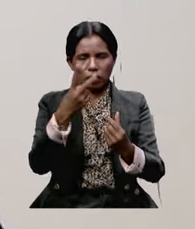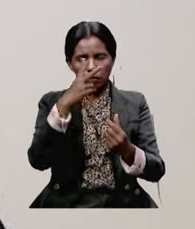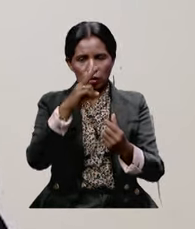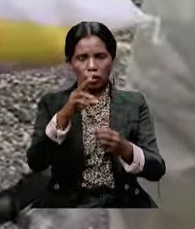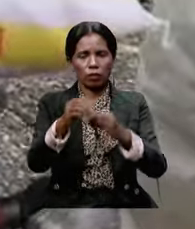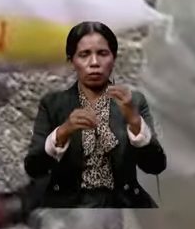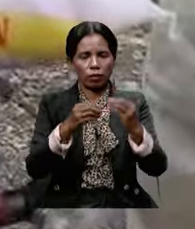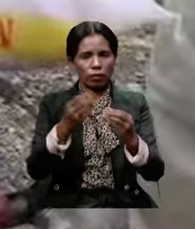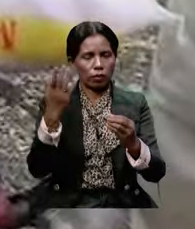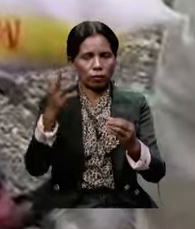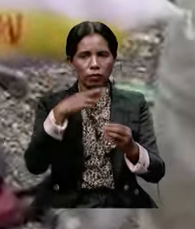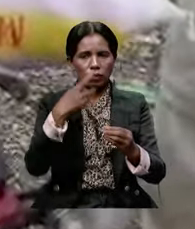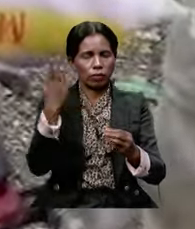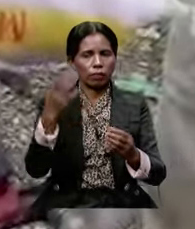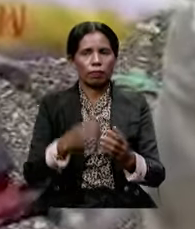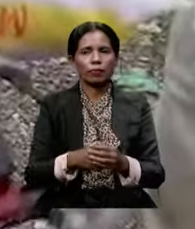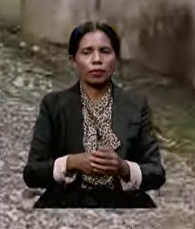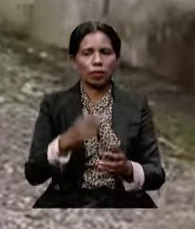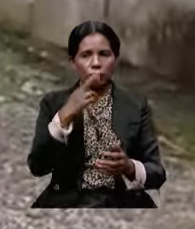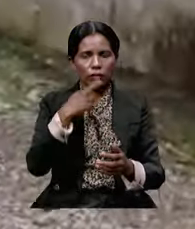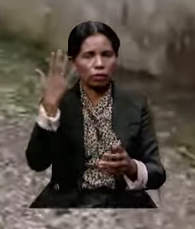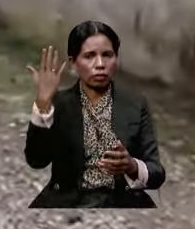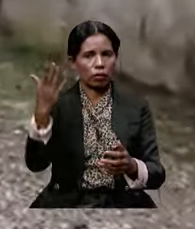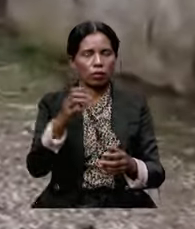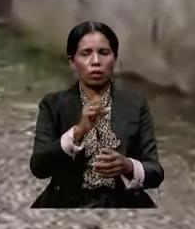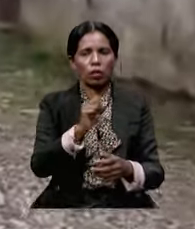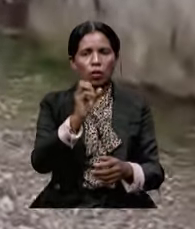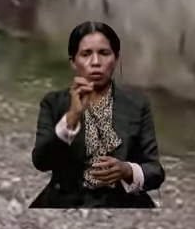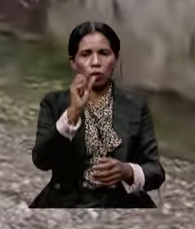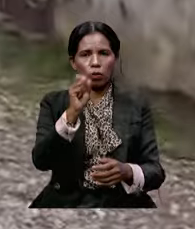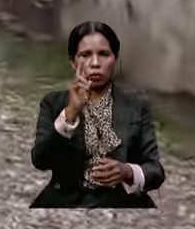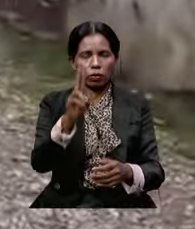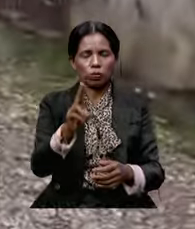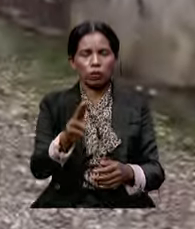asuntu jane stock fos ia lozo su no mercado sira